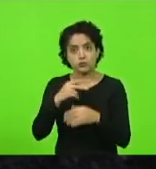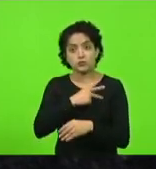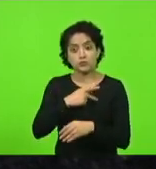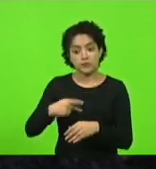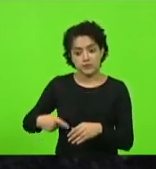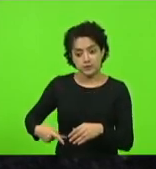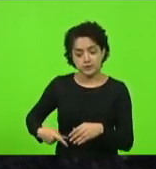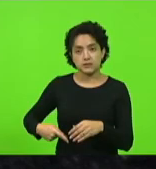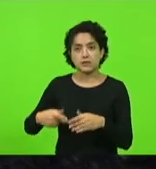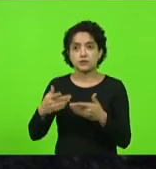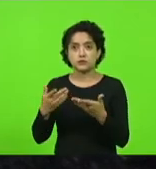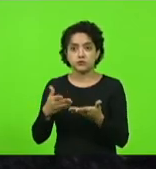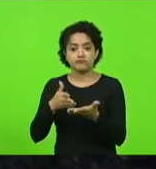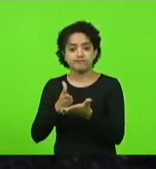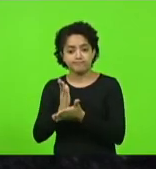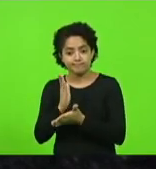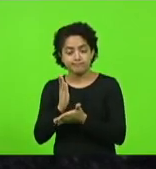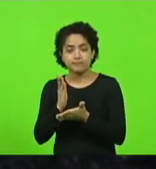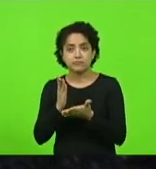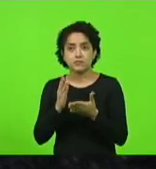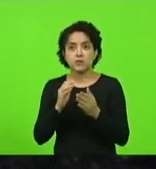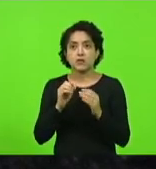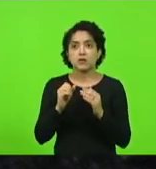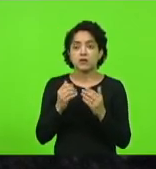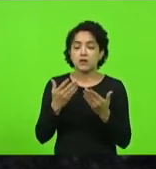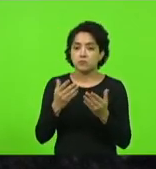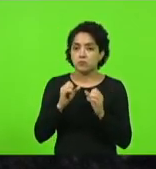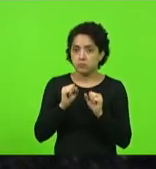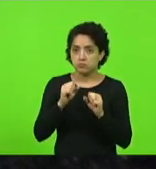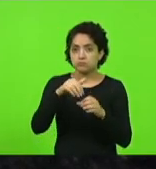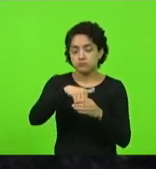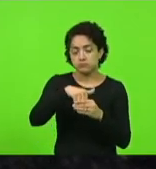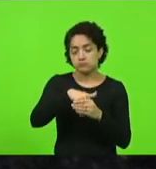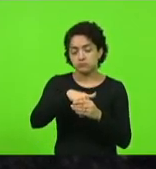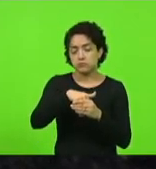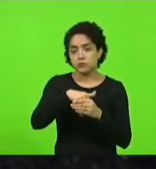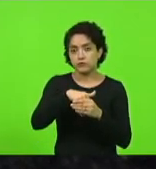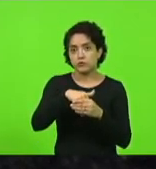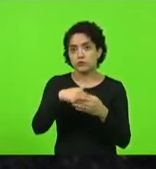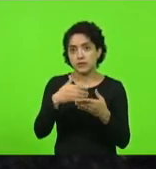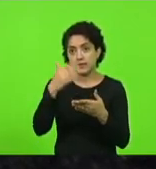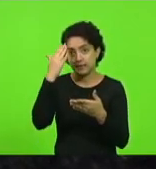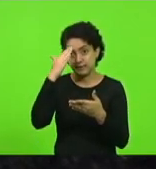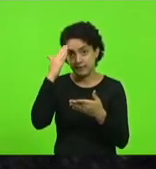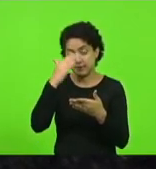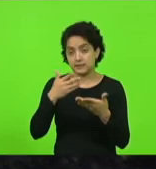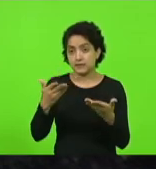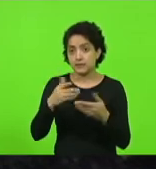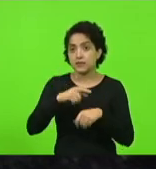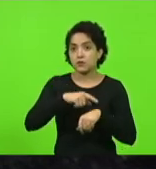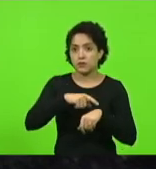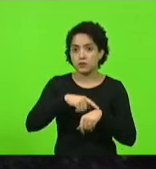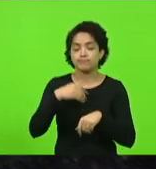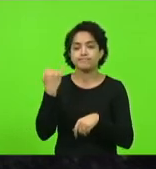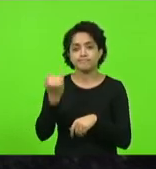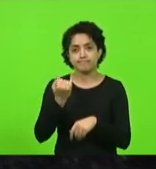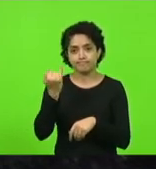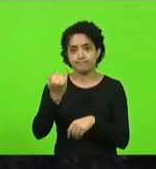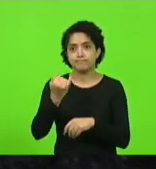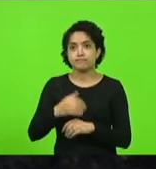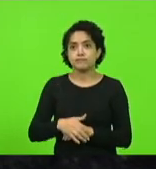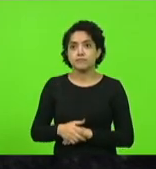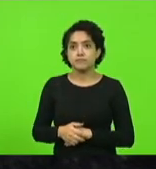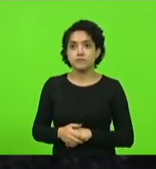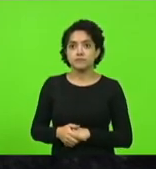que haja sanção, que Vossa Excelência possa votar favorável, entendendo que nesse momento é um momento muito importante para os praças. Sim,